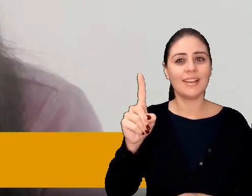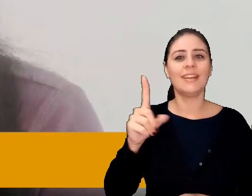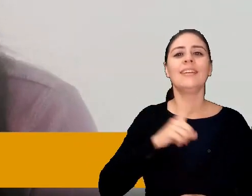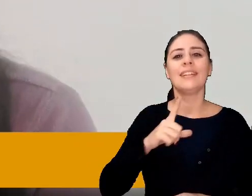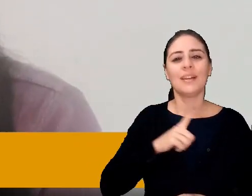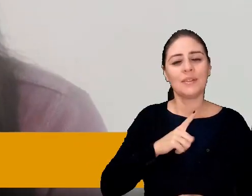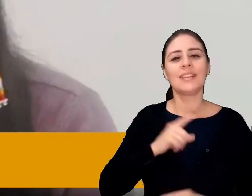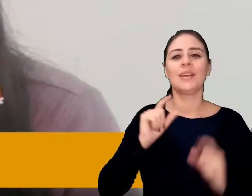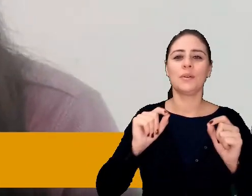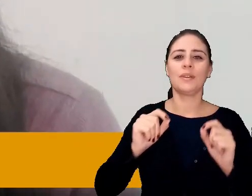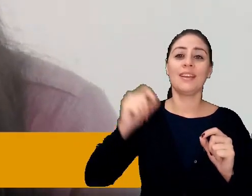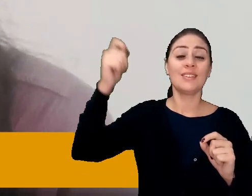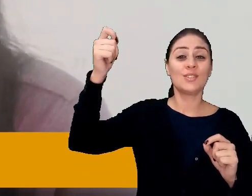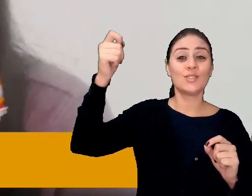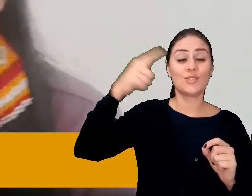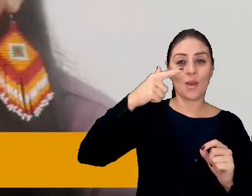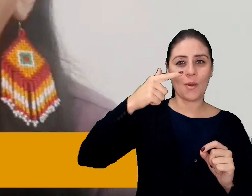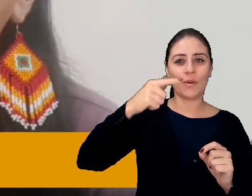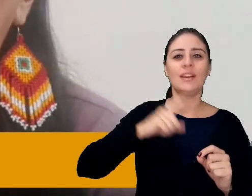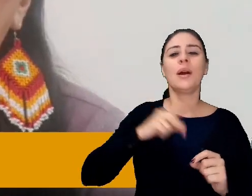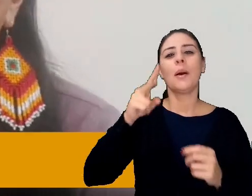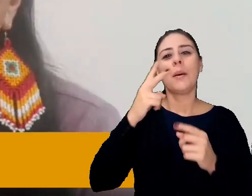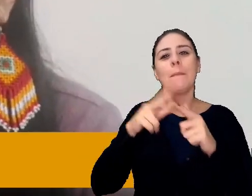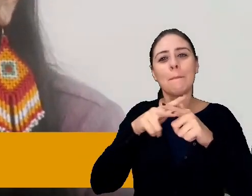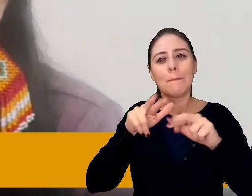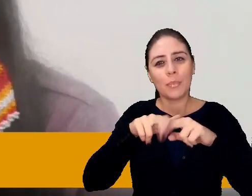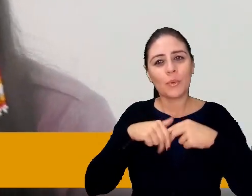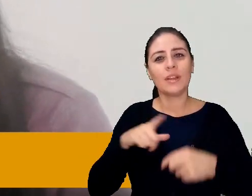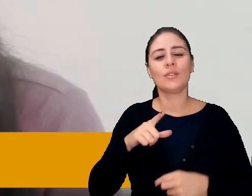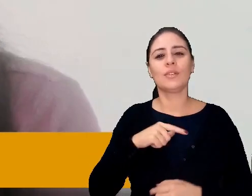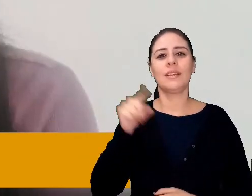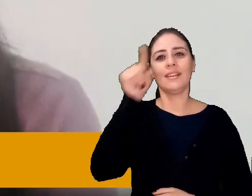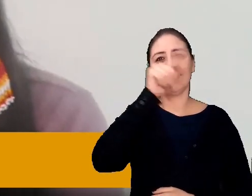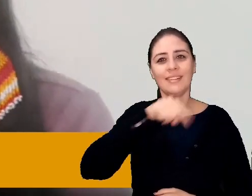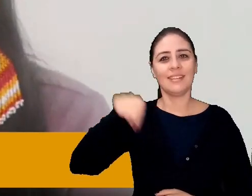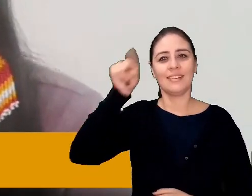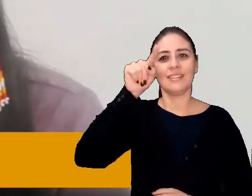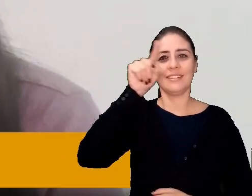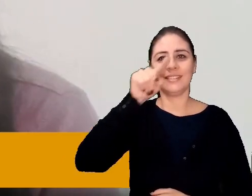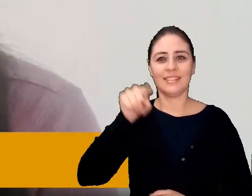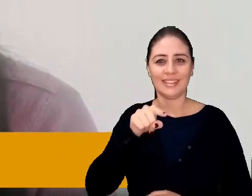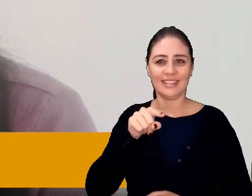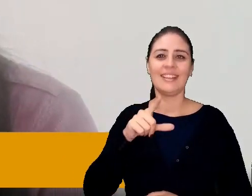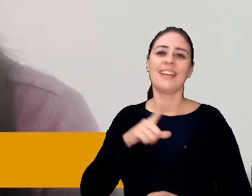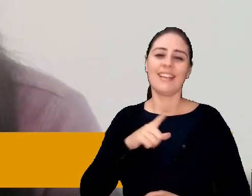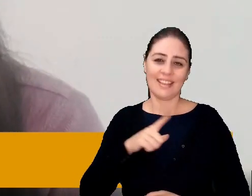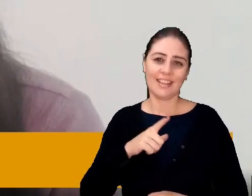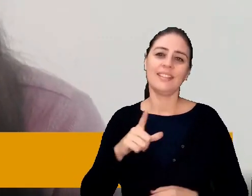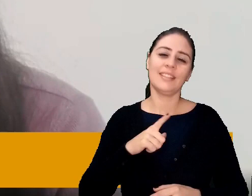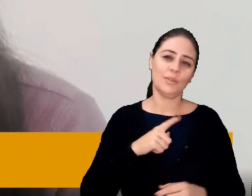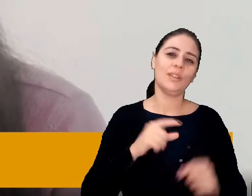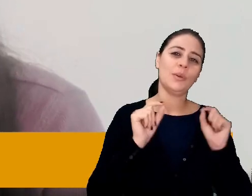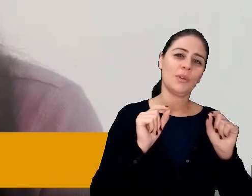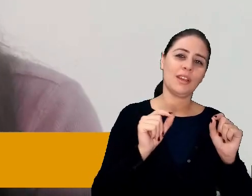camé, que é o tei, né? Na nossa língua, tei é comprido e ror é redondo. Então a minha marca é tei e o do meu esposo é